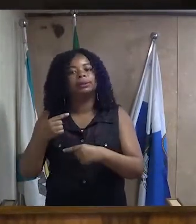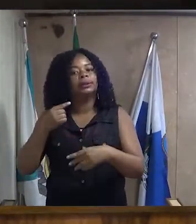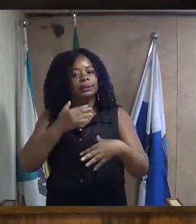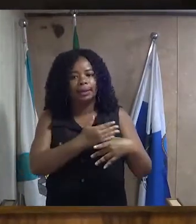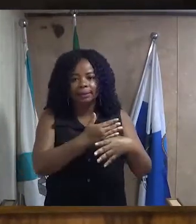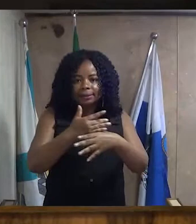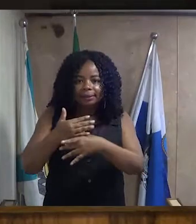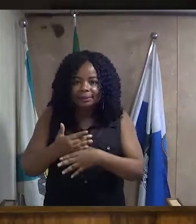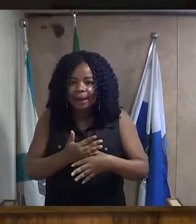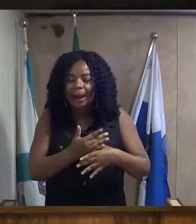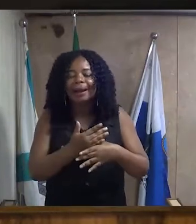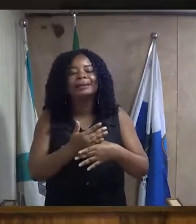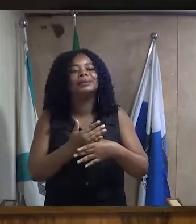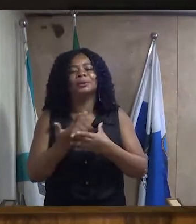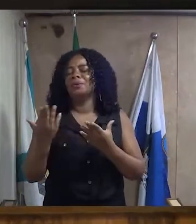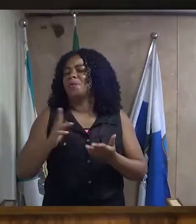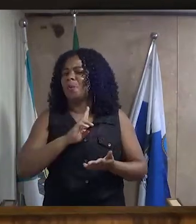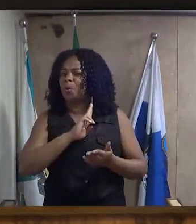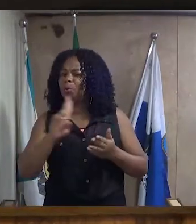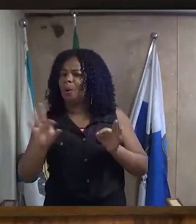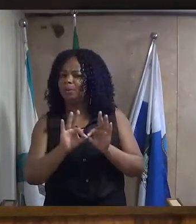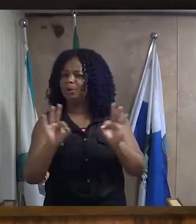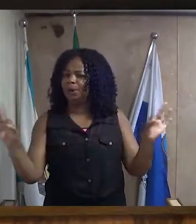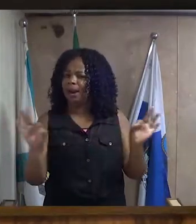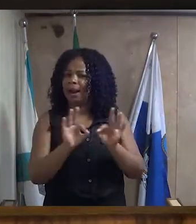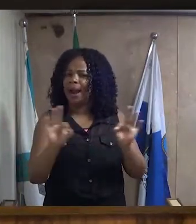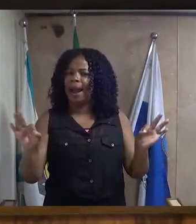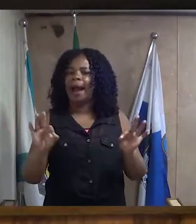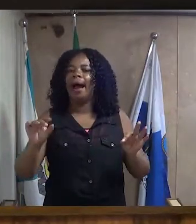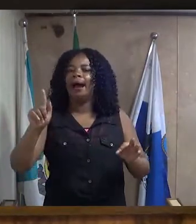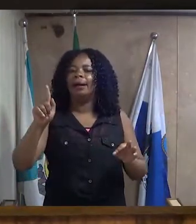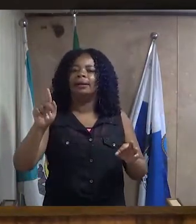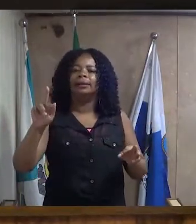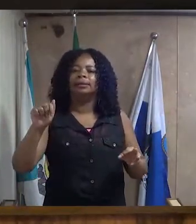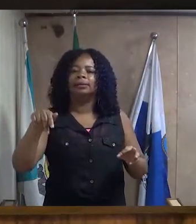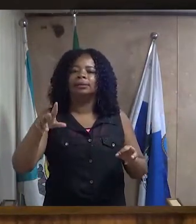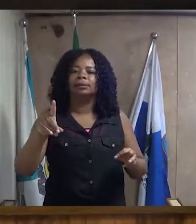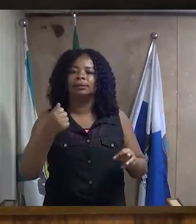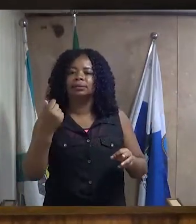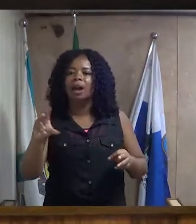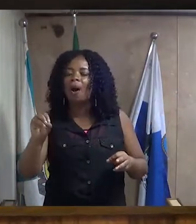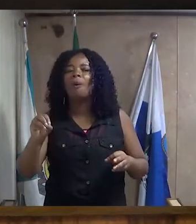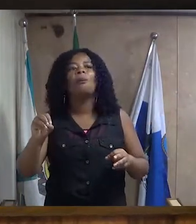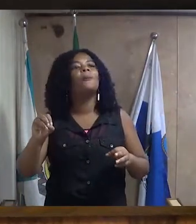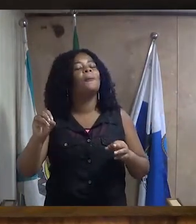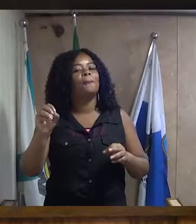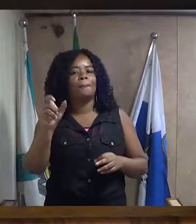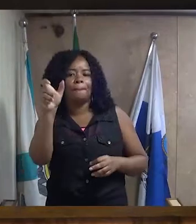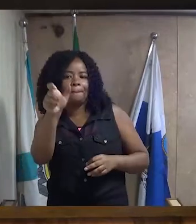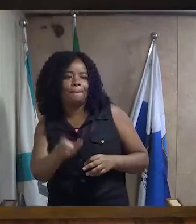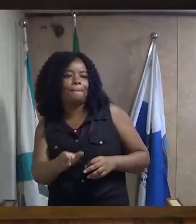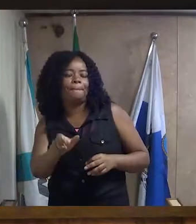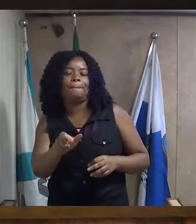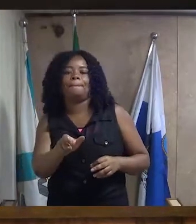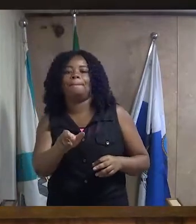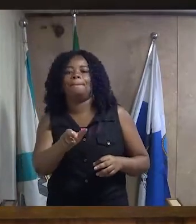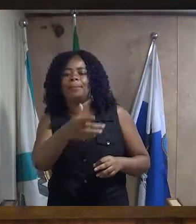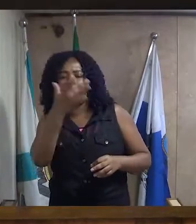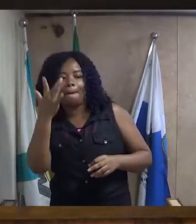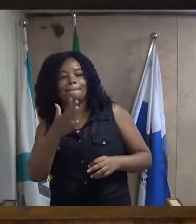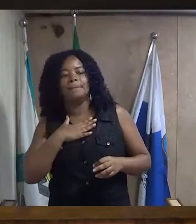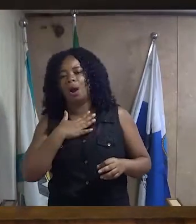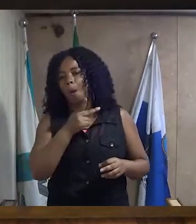carregando o nome da família Grandão, no nome da pessoa, meu pai, excelentíssimo e sempre vereador Chiquinho Grandão,